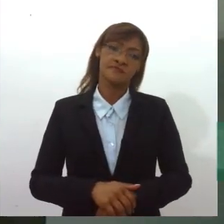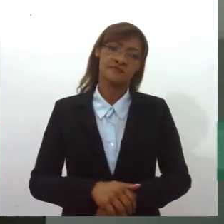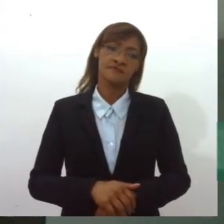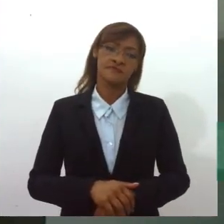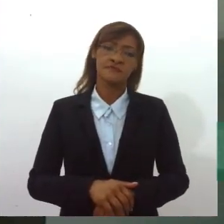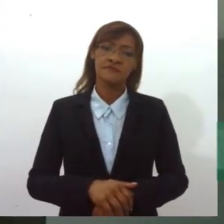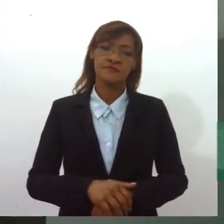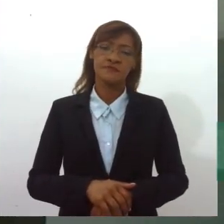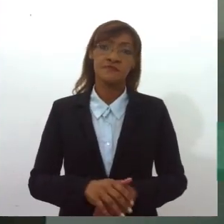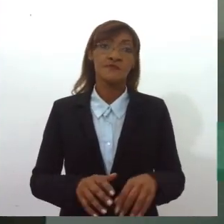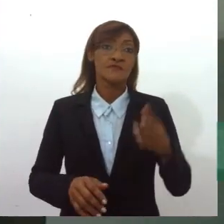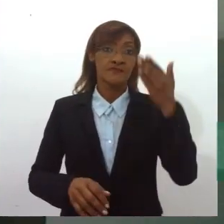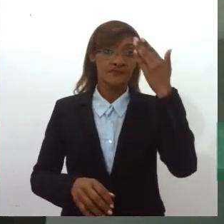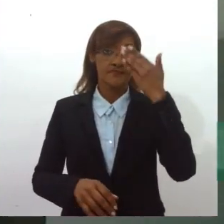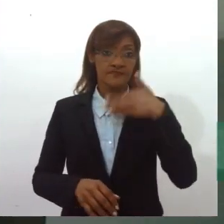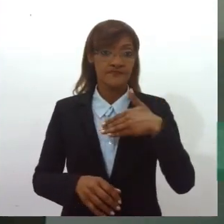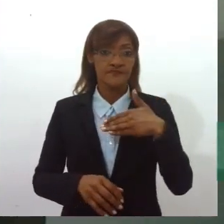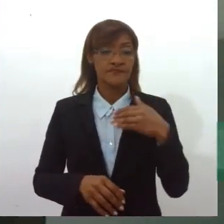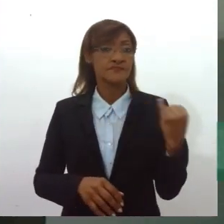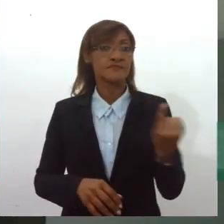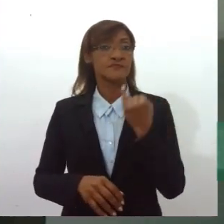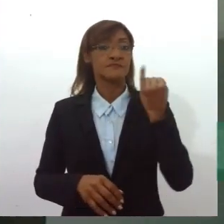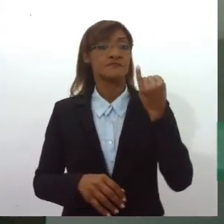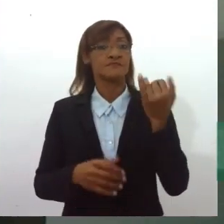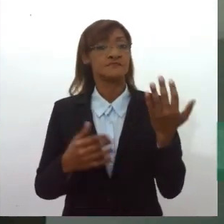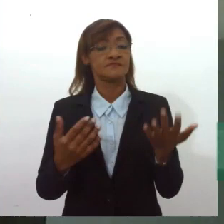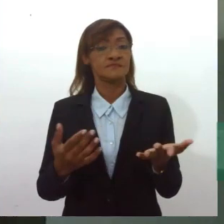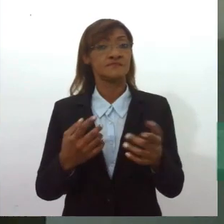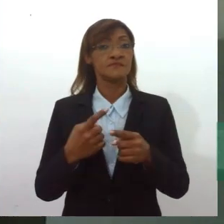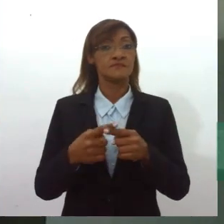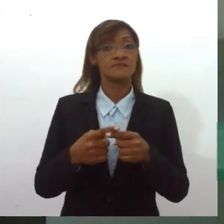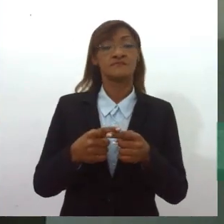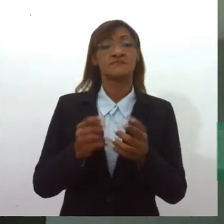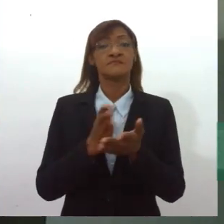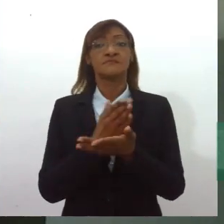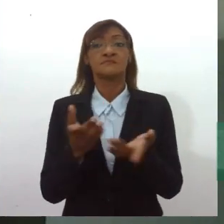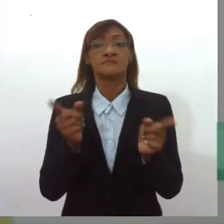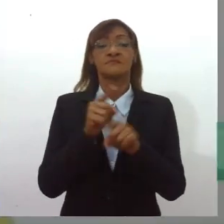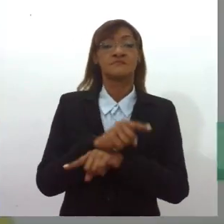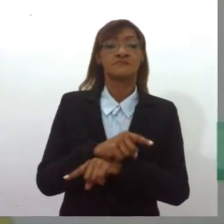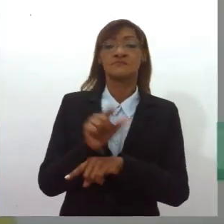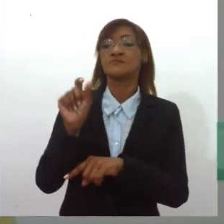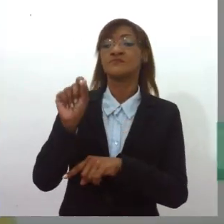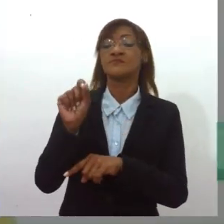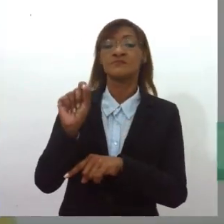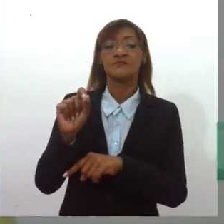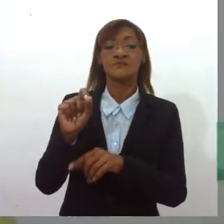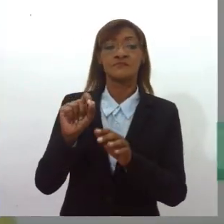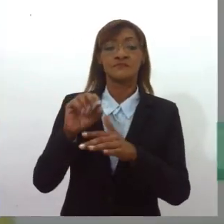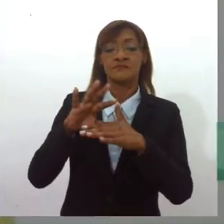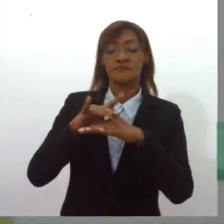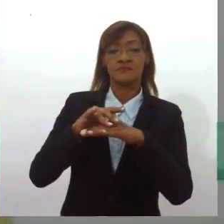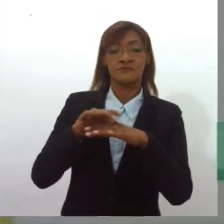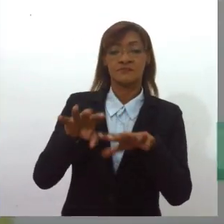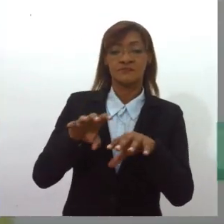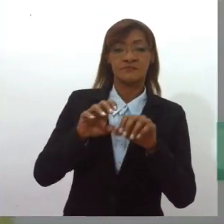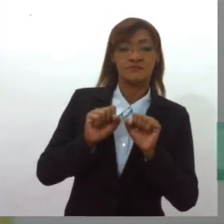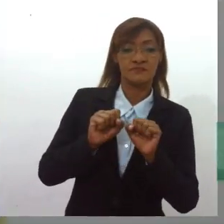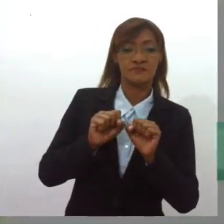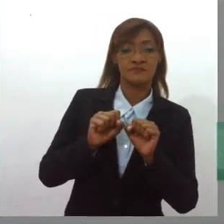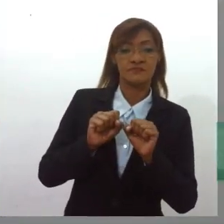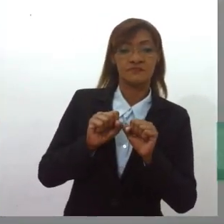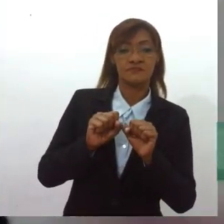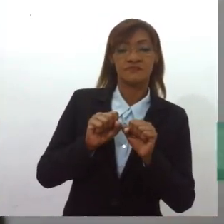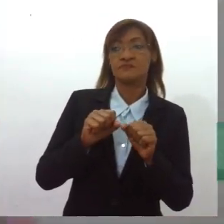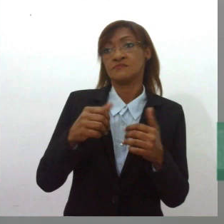ter essa essa comprovação até porque isso é bastante controverso né O que que é uma doença infectocontagiosa que causa risco à saúde pública